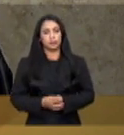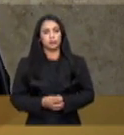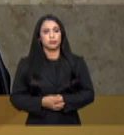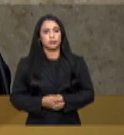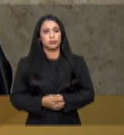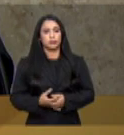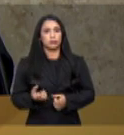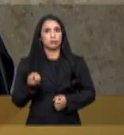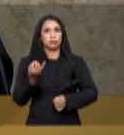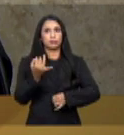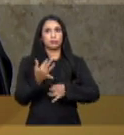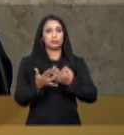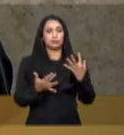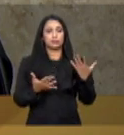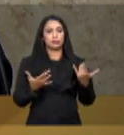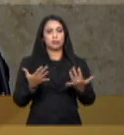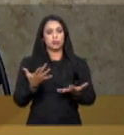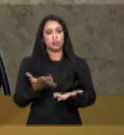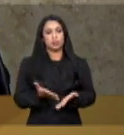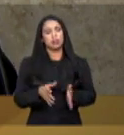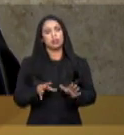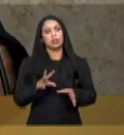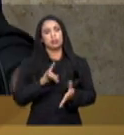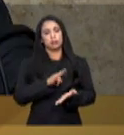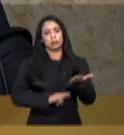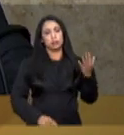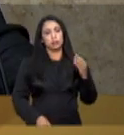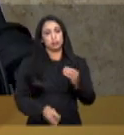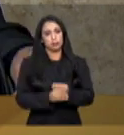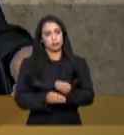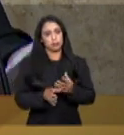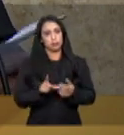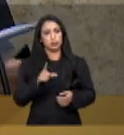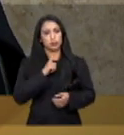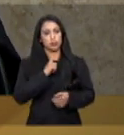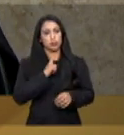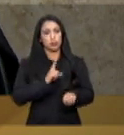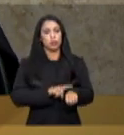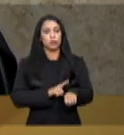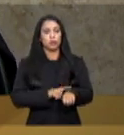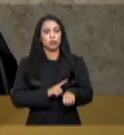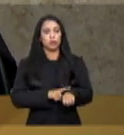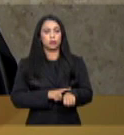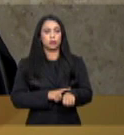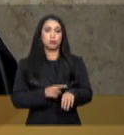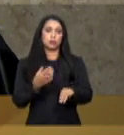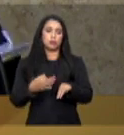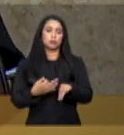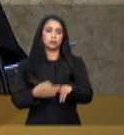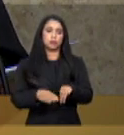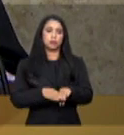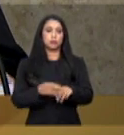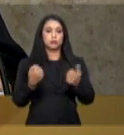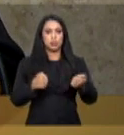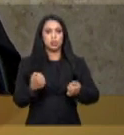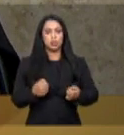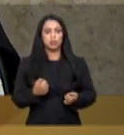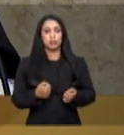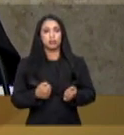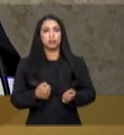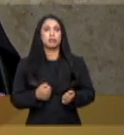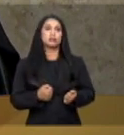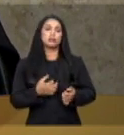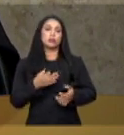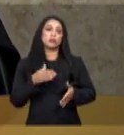vista o número de questões suscitadas nesse embargo de declaração e o tempo que os colegas necessitam para expor as